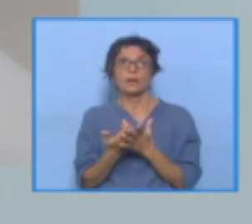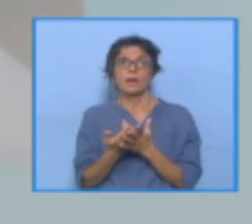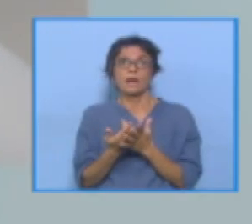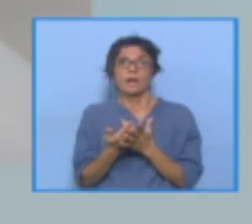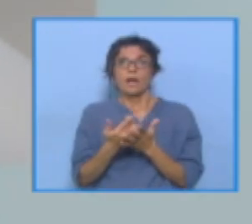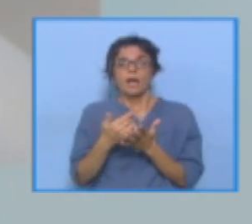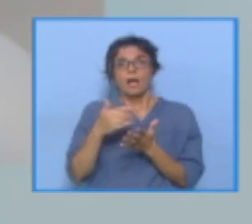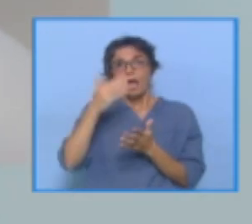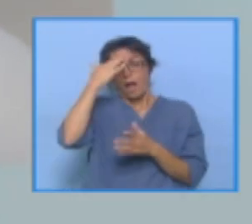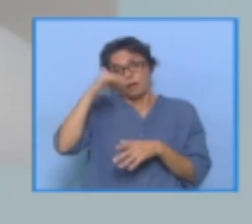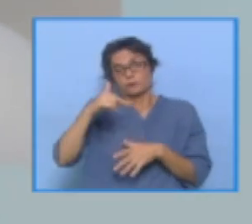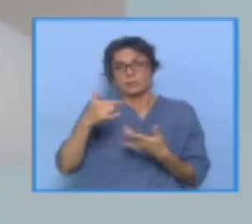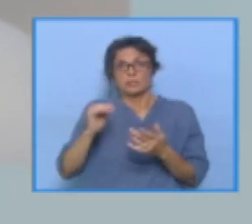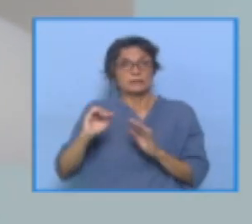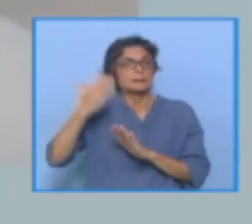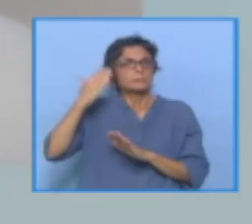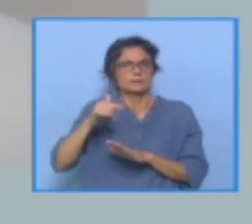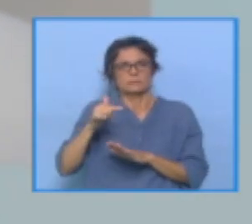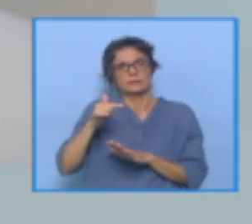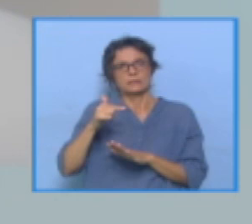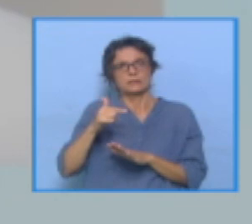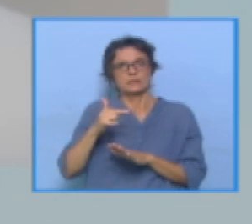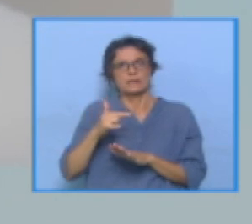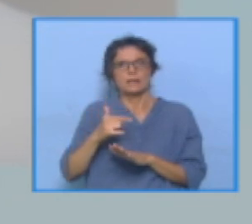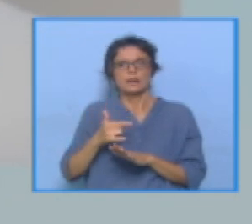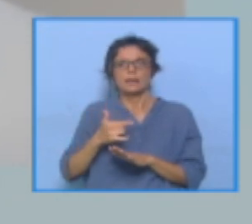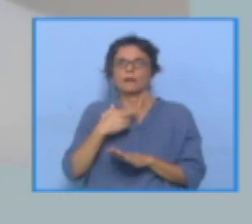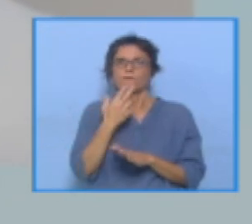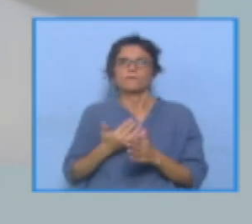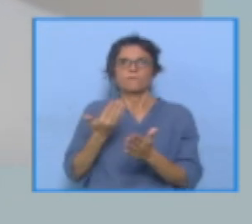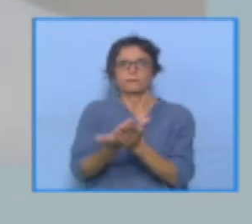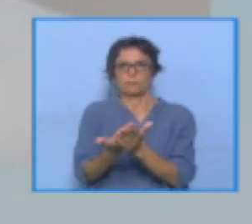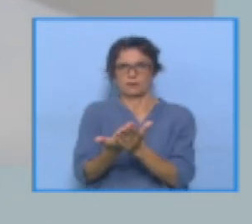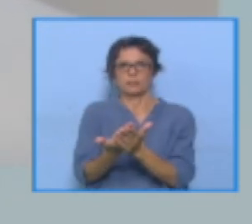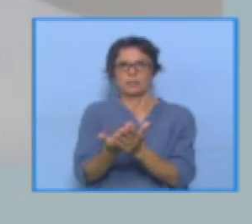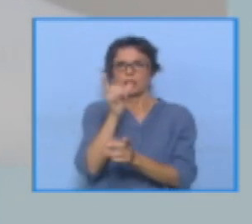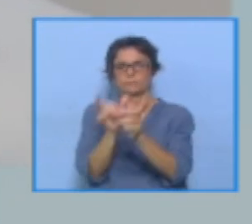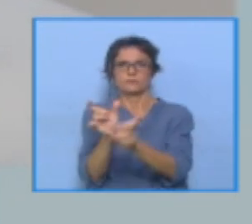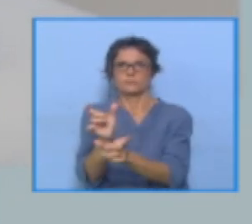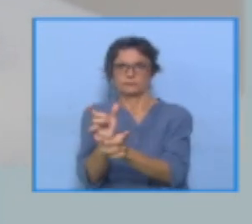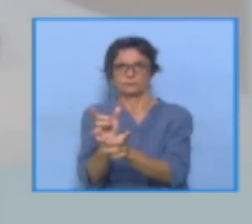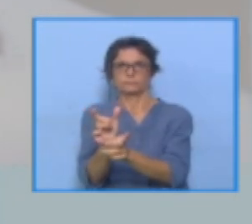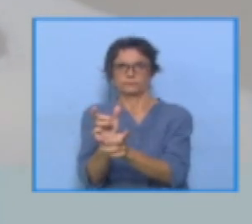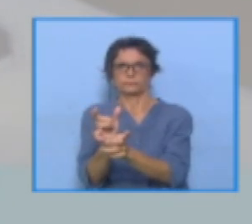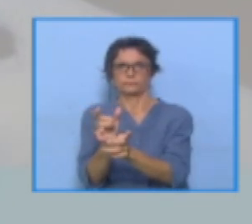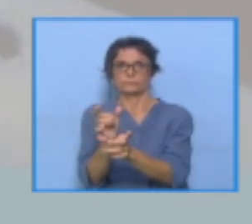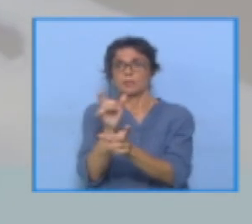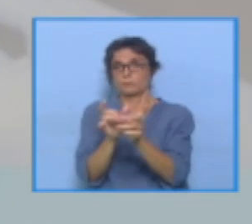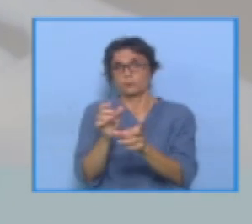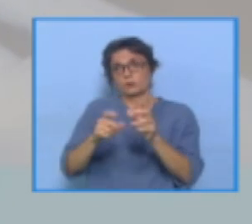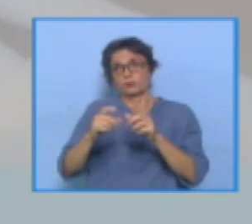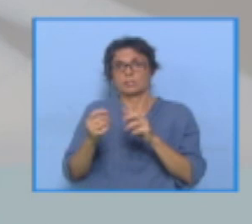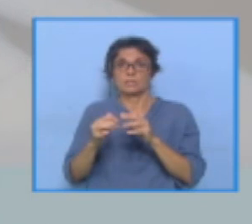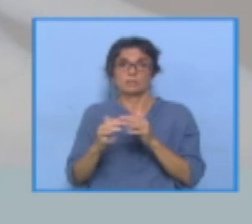vindo a promover tem sido o dar voz aos migrantes que estão cá, migrantes e imigrantes